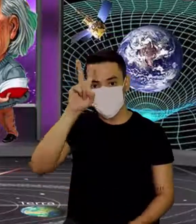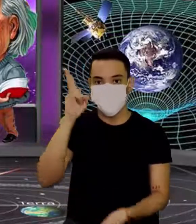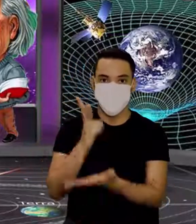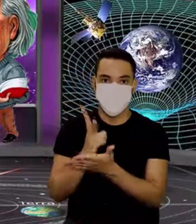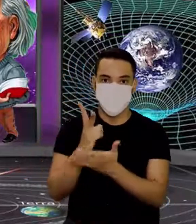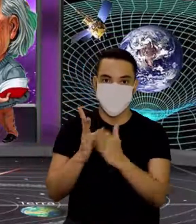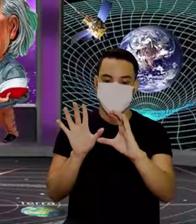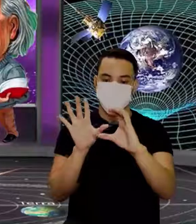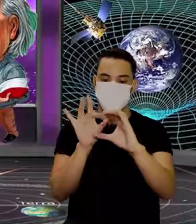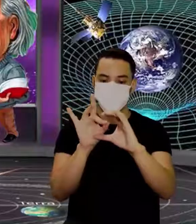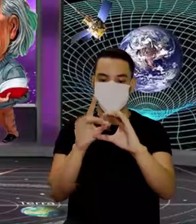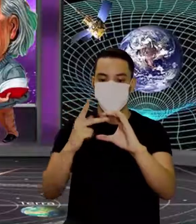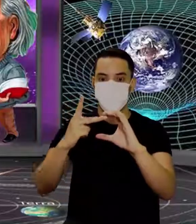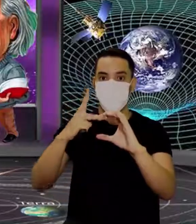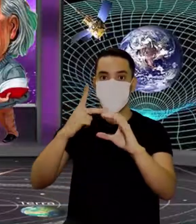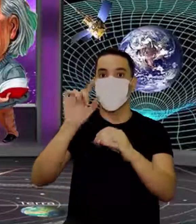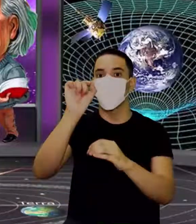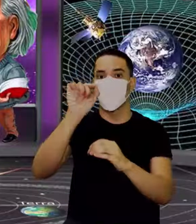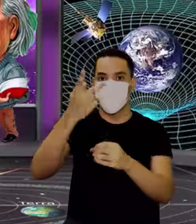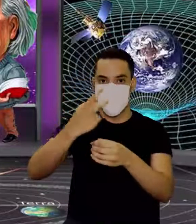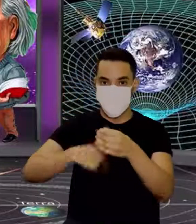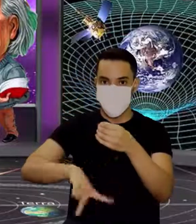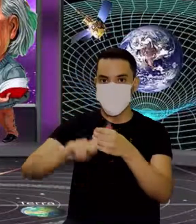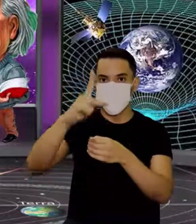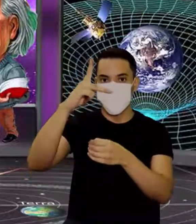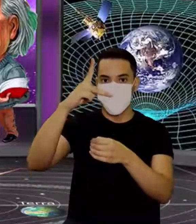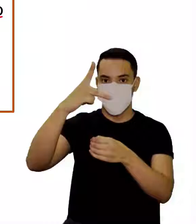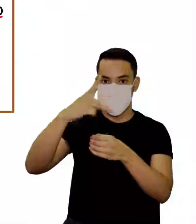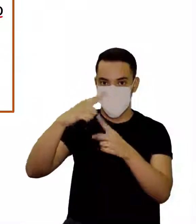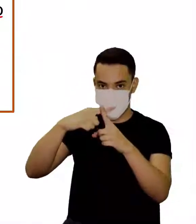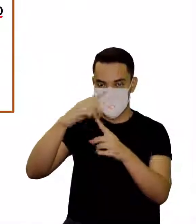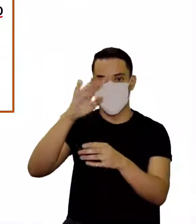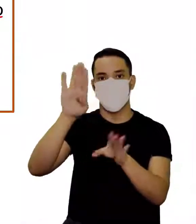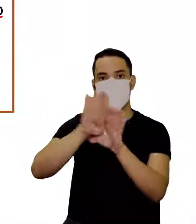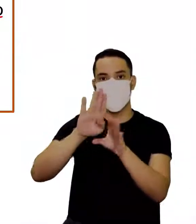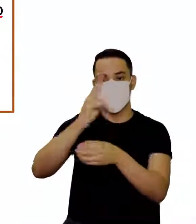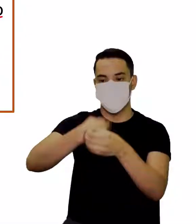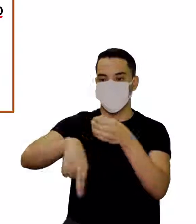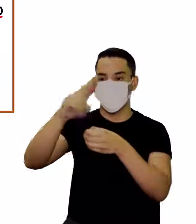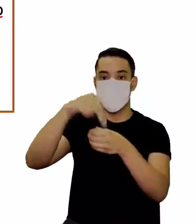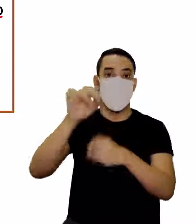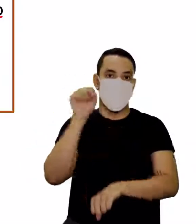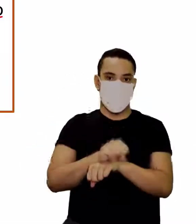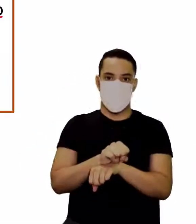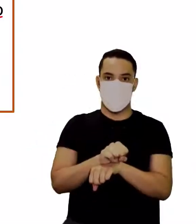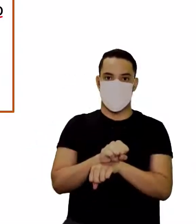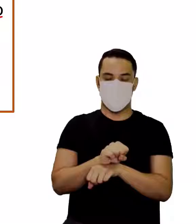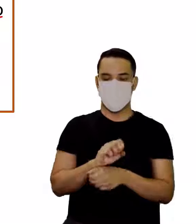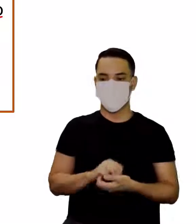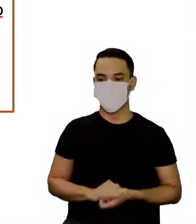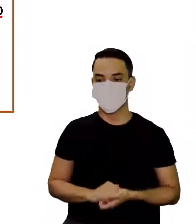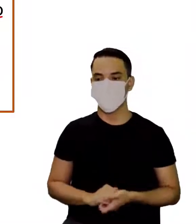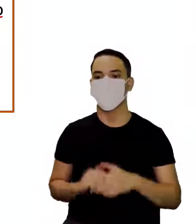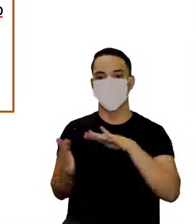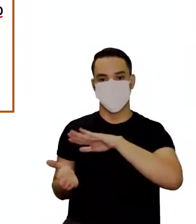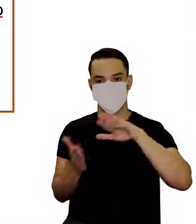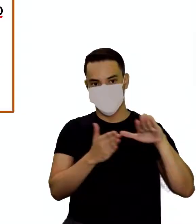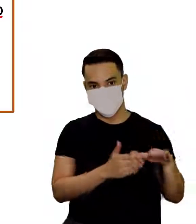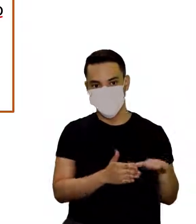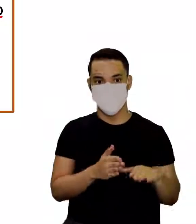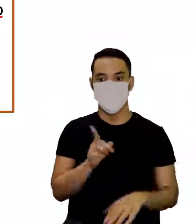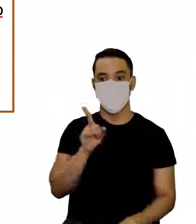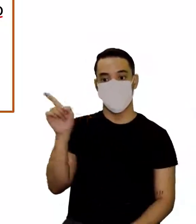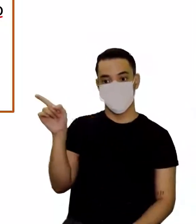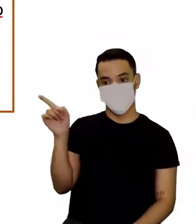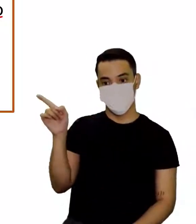bem junto, eles não se movem. Beleza? Então vamos continuar. Então aí você percebe, né? Lógico que aqui é somente